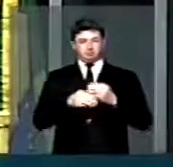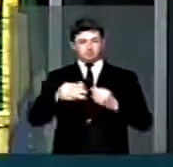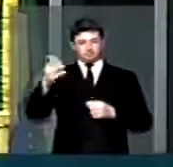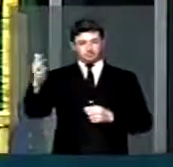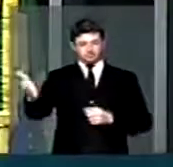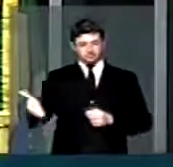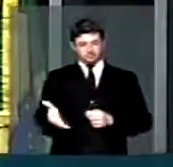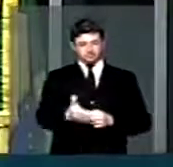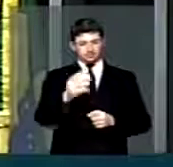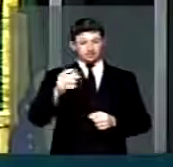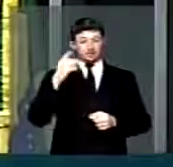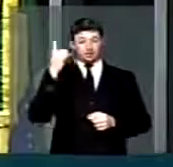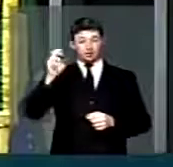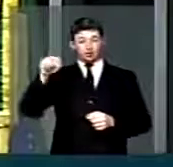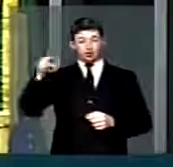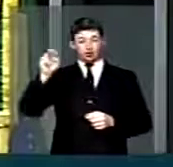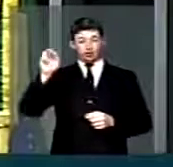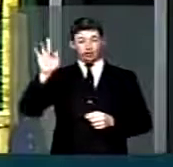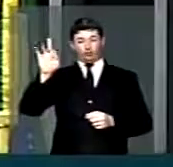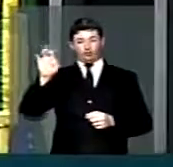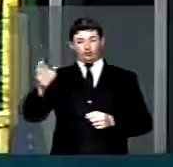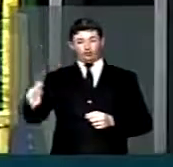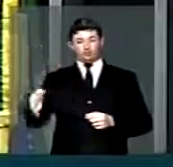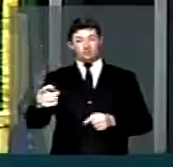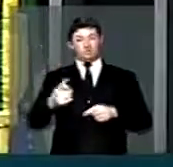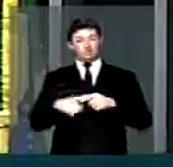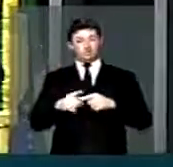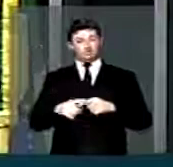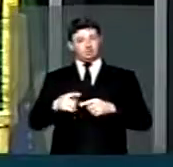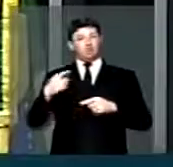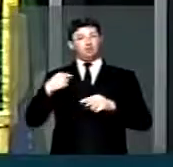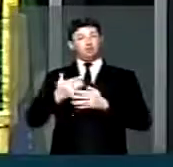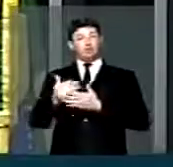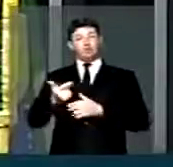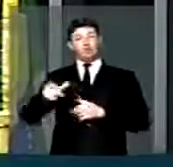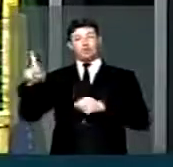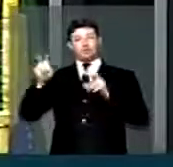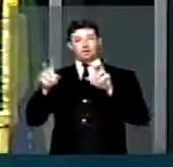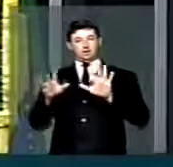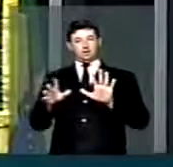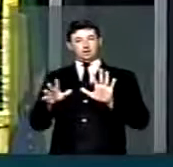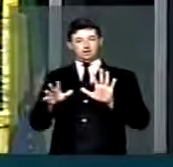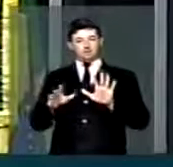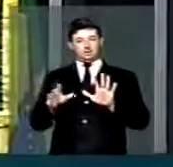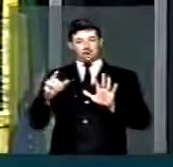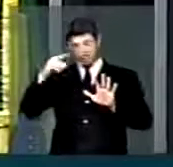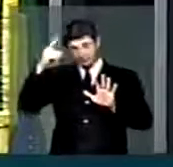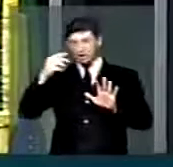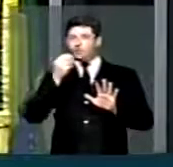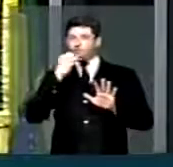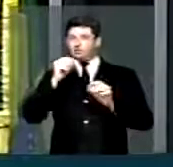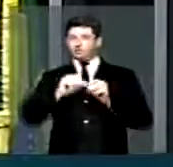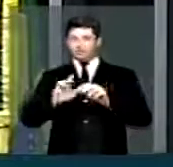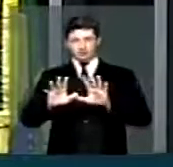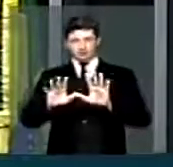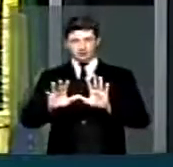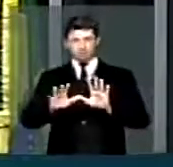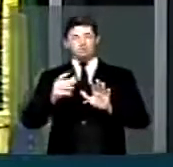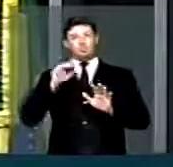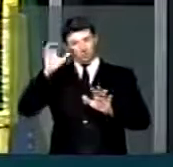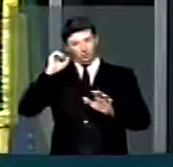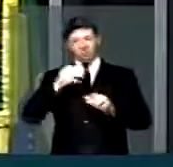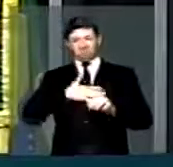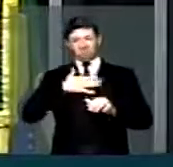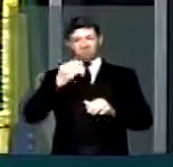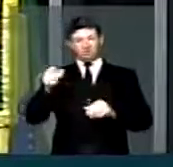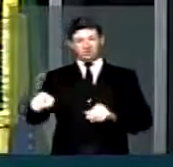apartes ao deputado Onofre Sadagostini, porque eu vou entrar num outro, da ideia do que eu acho que deveria ser feito. Ouço com prazer Vossa